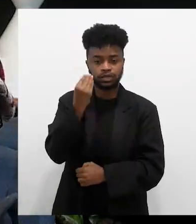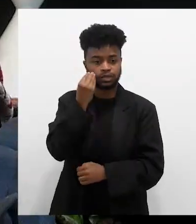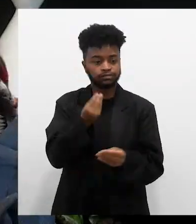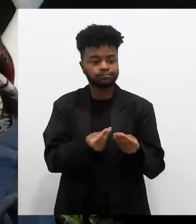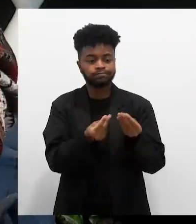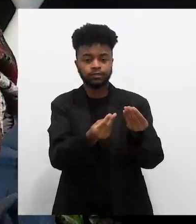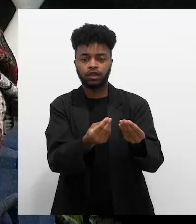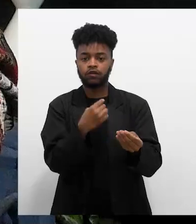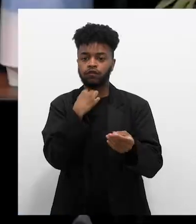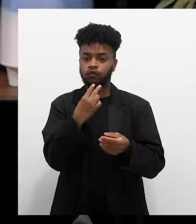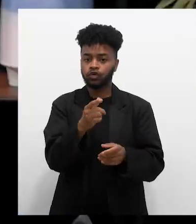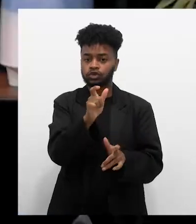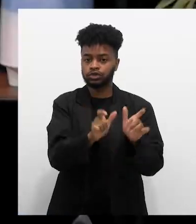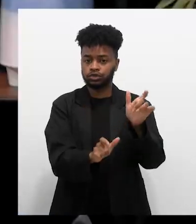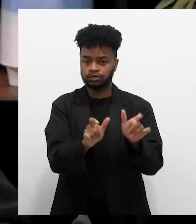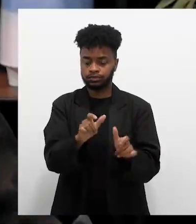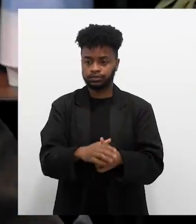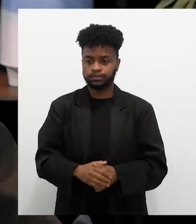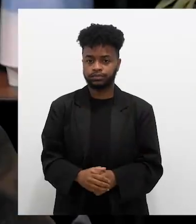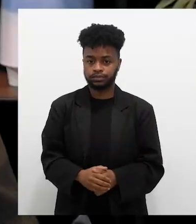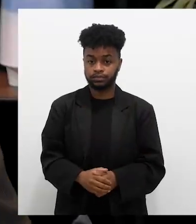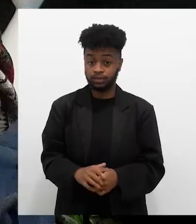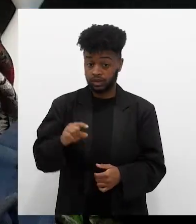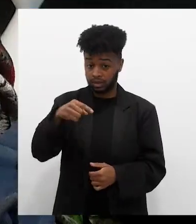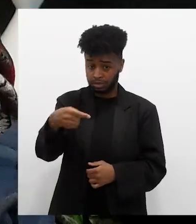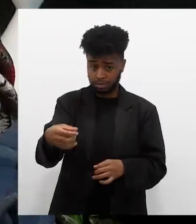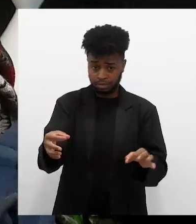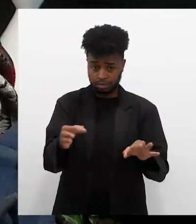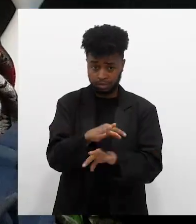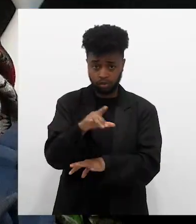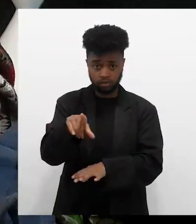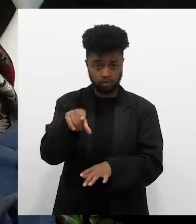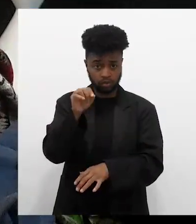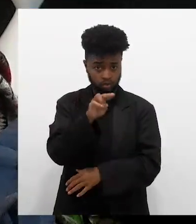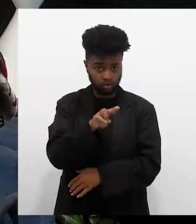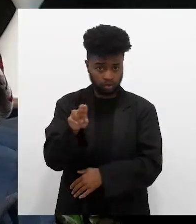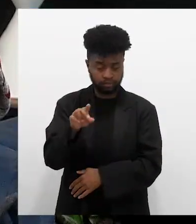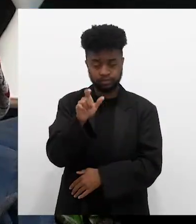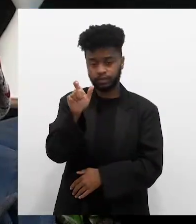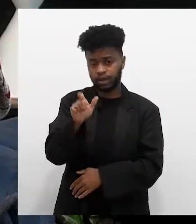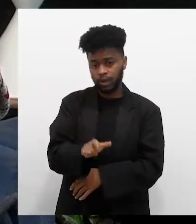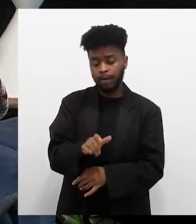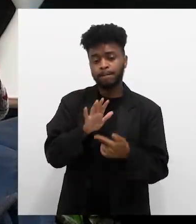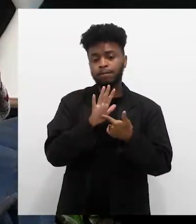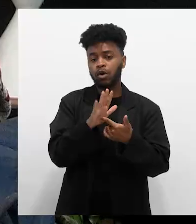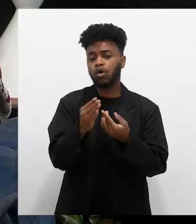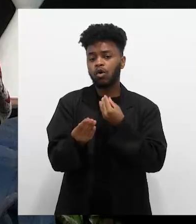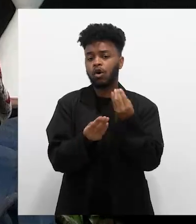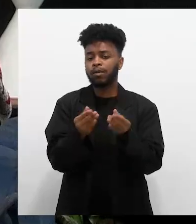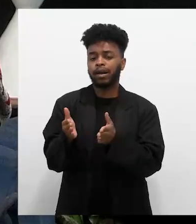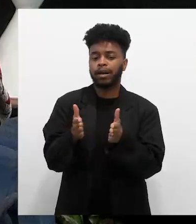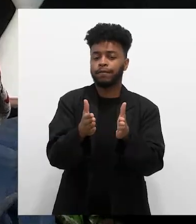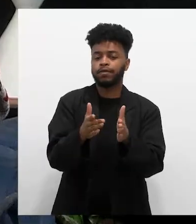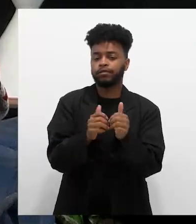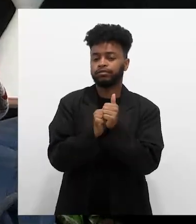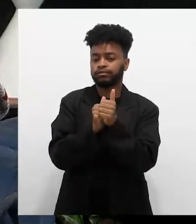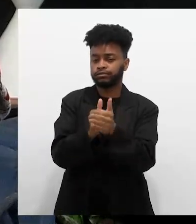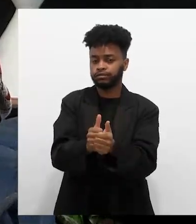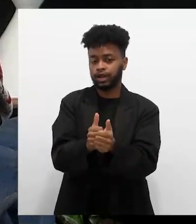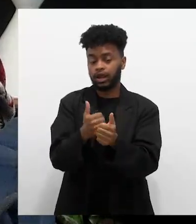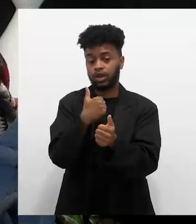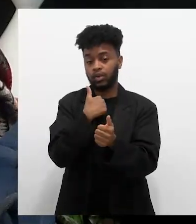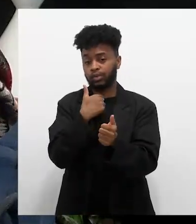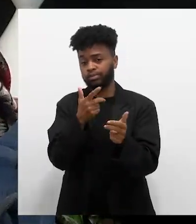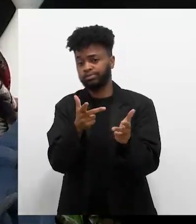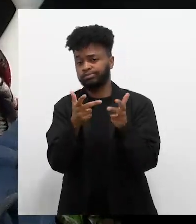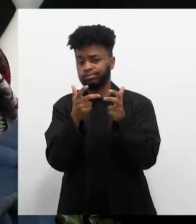que querendo dar voz a essas pessoas. Depois da escolha do nome, onde ele já mostra para a gente um caminho, que,